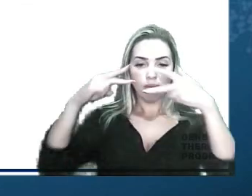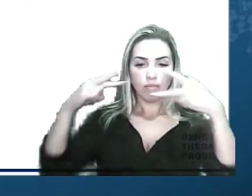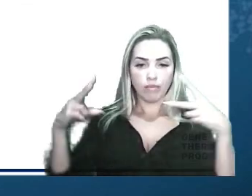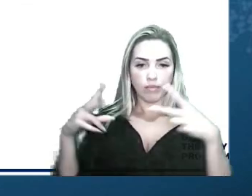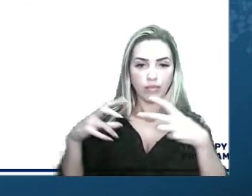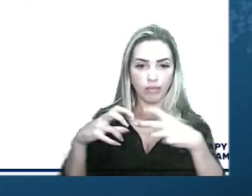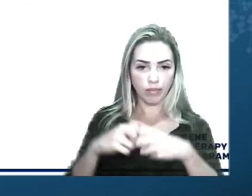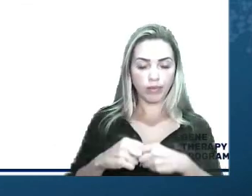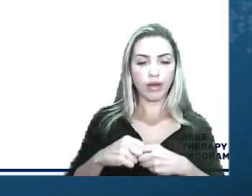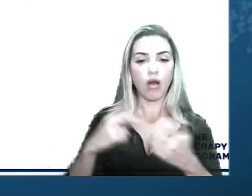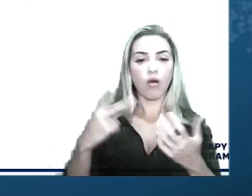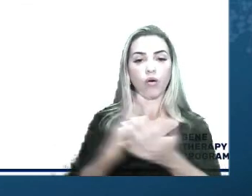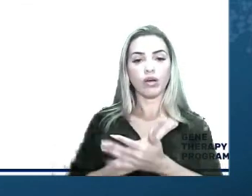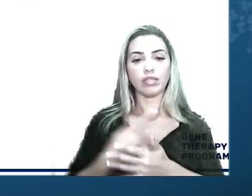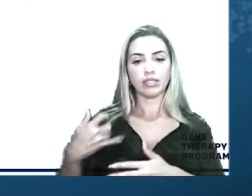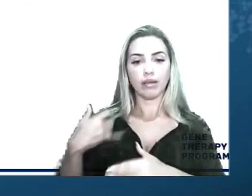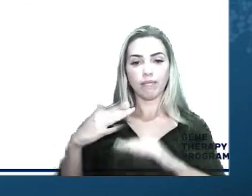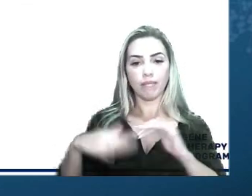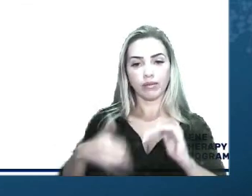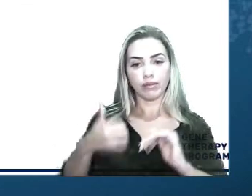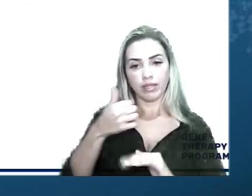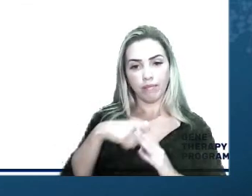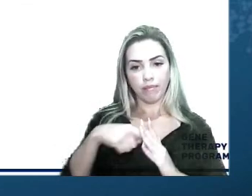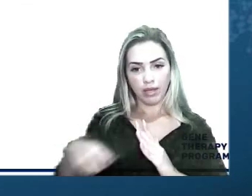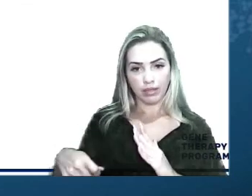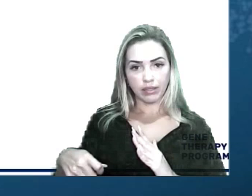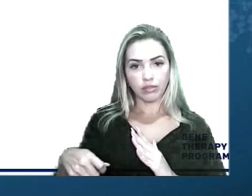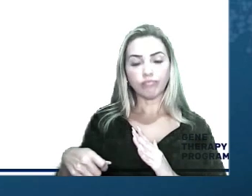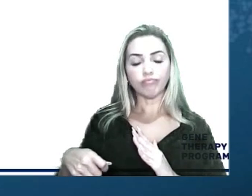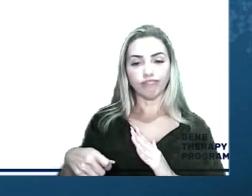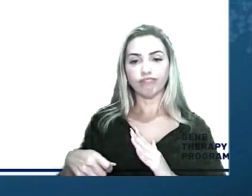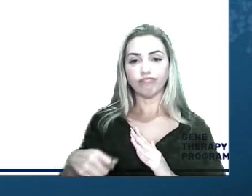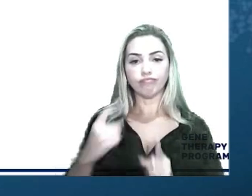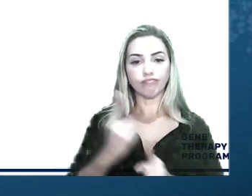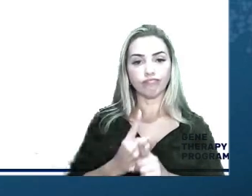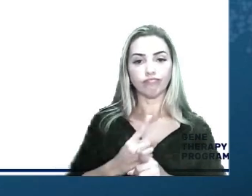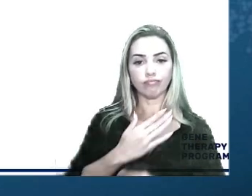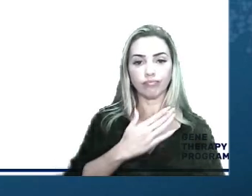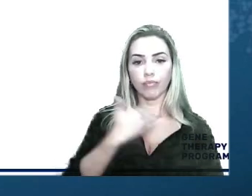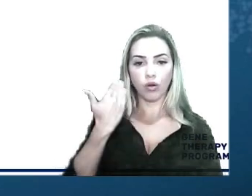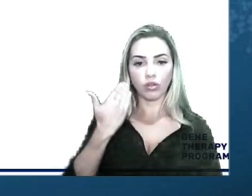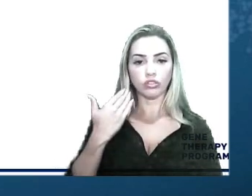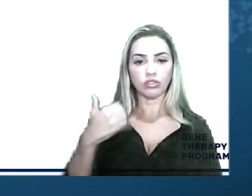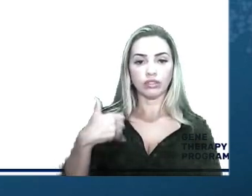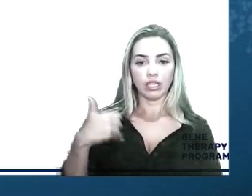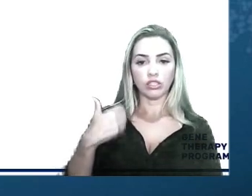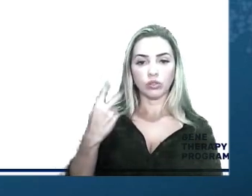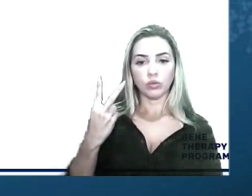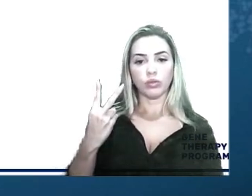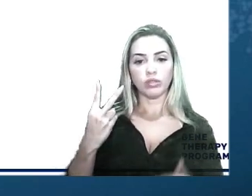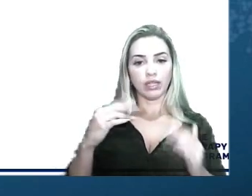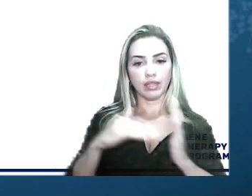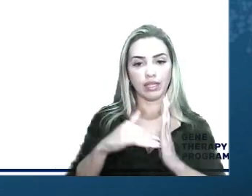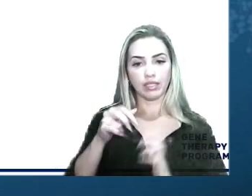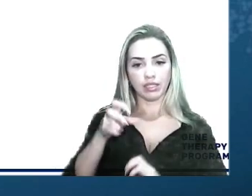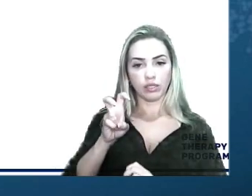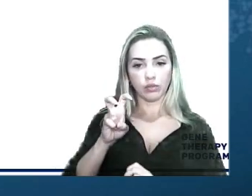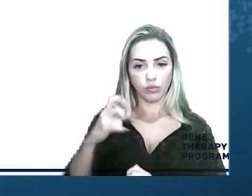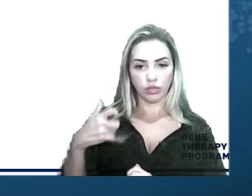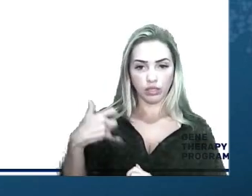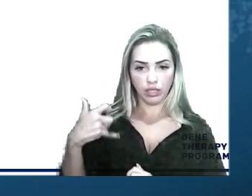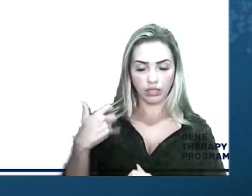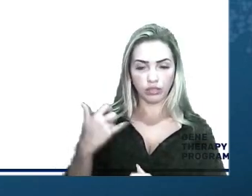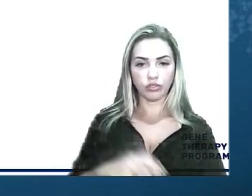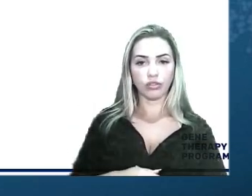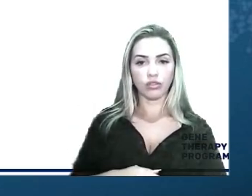acontece com menos de 6 meses de idade, e o prognóstico é de morte entre 2 e 5 anos de idade. Você tem